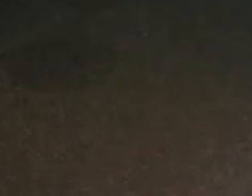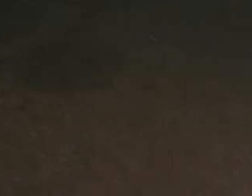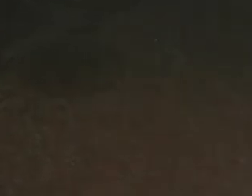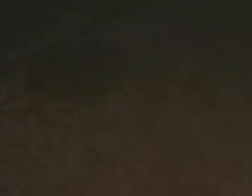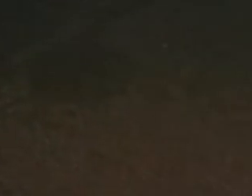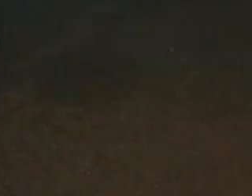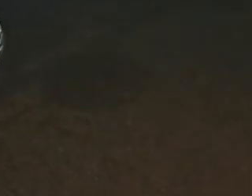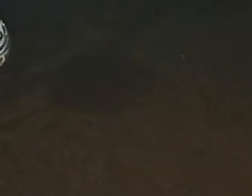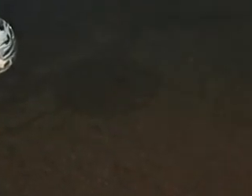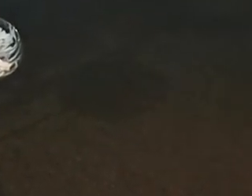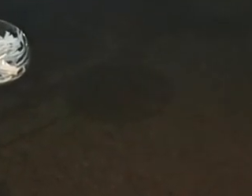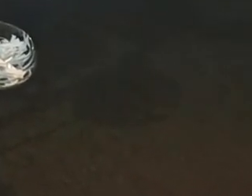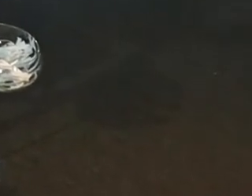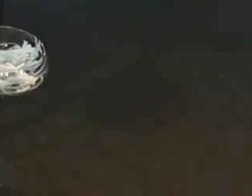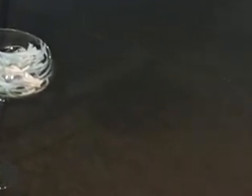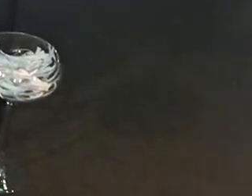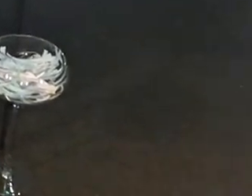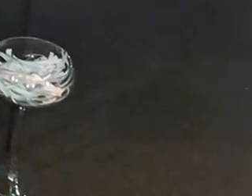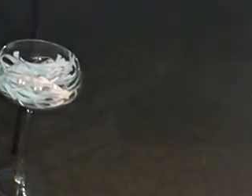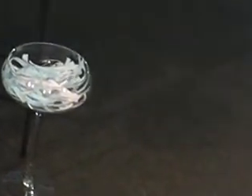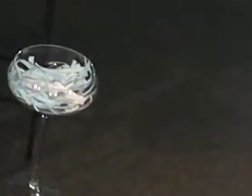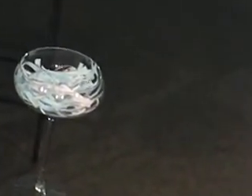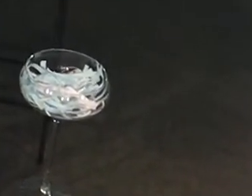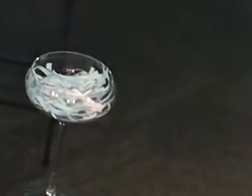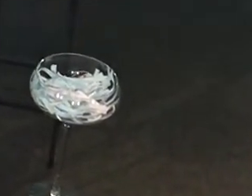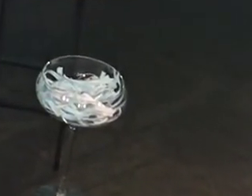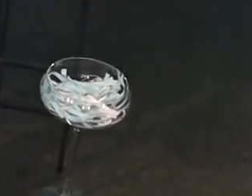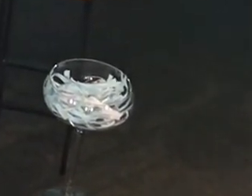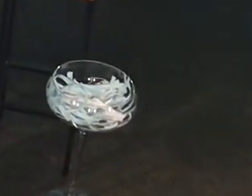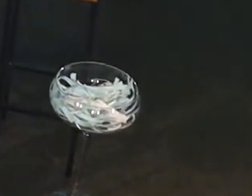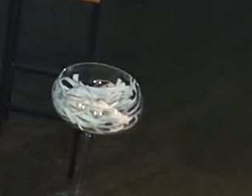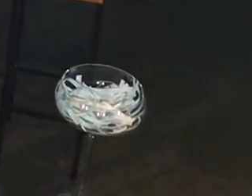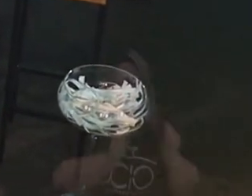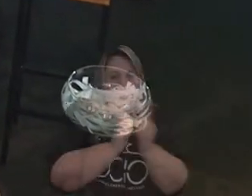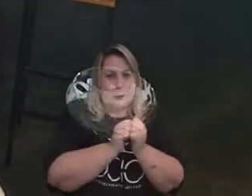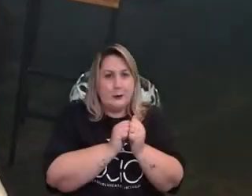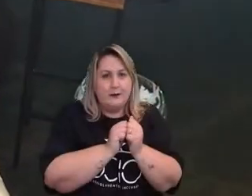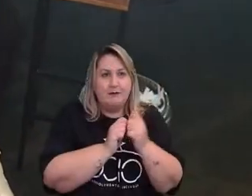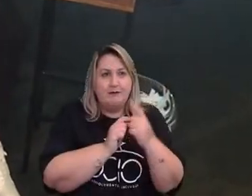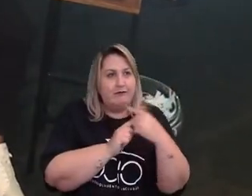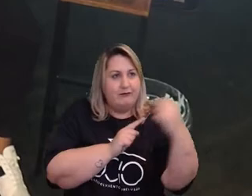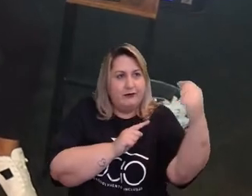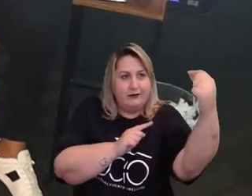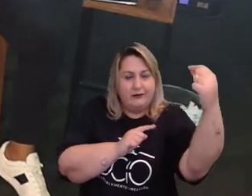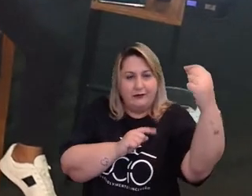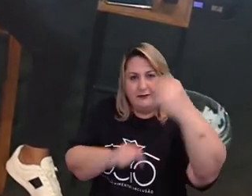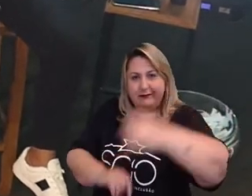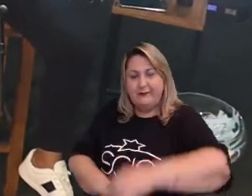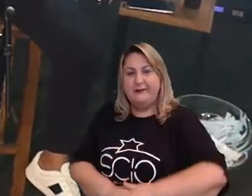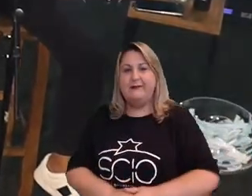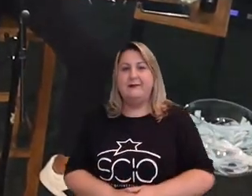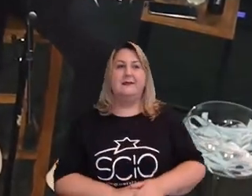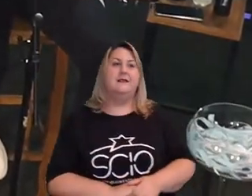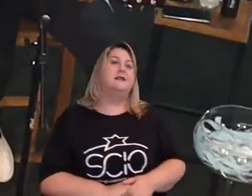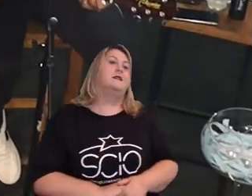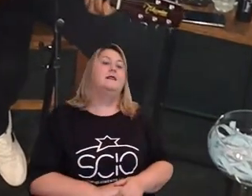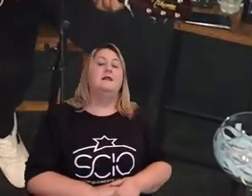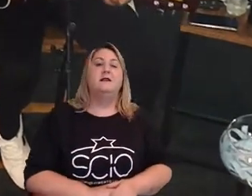dormir. E a dama da noite que estava comigo também foi